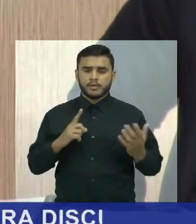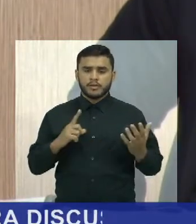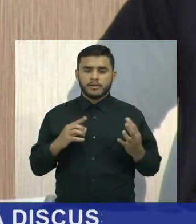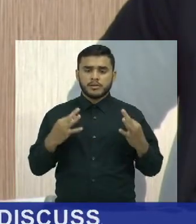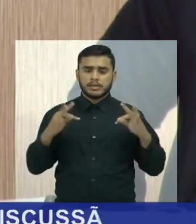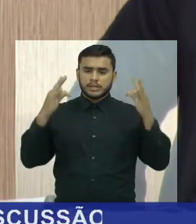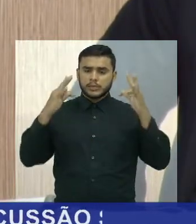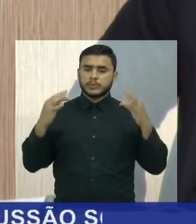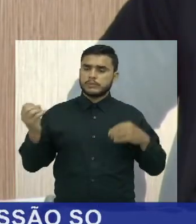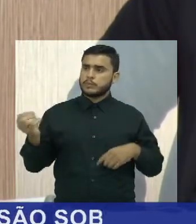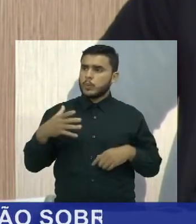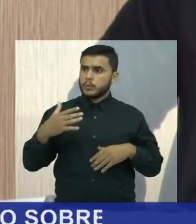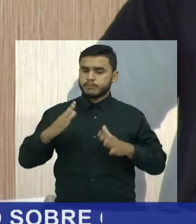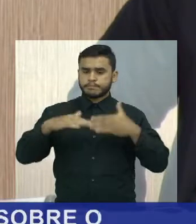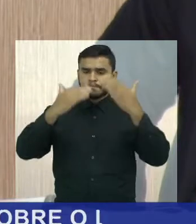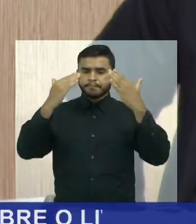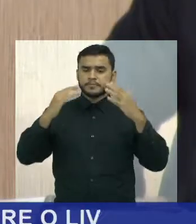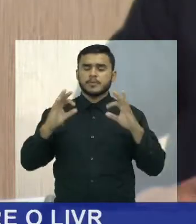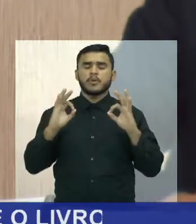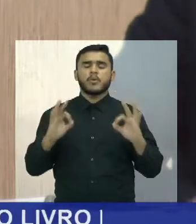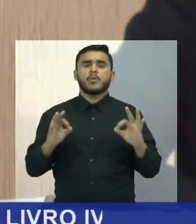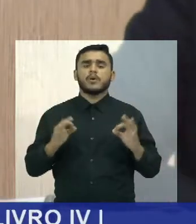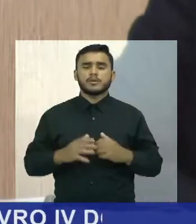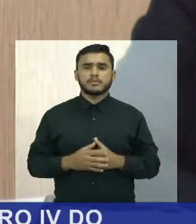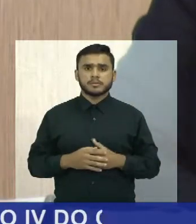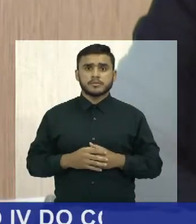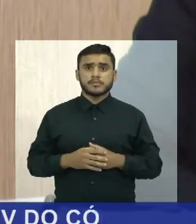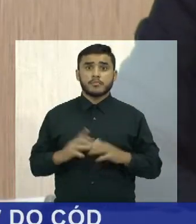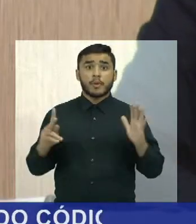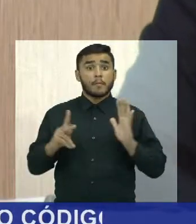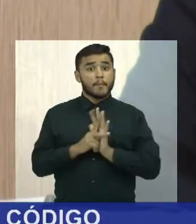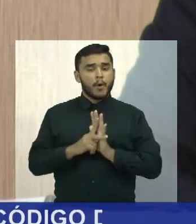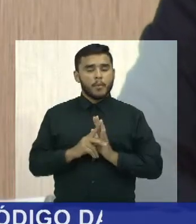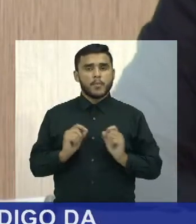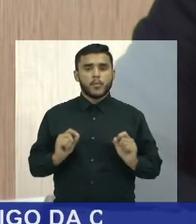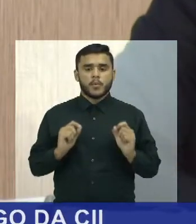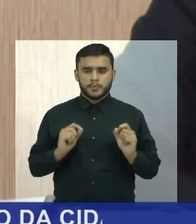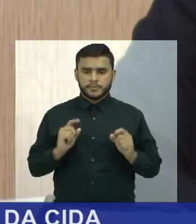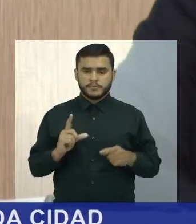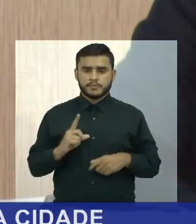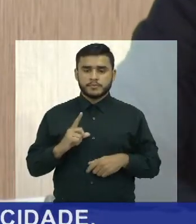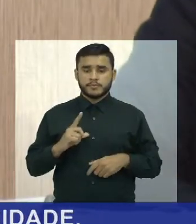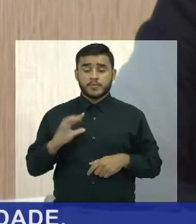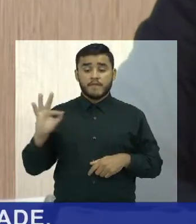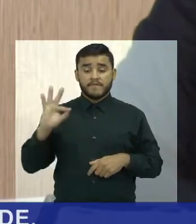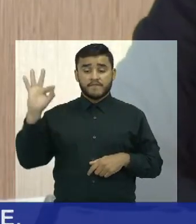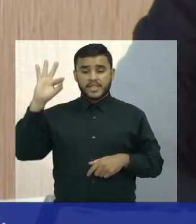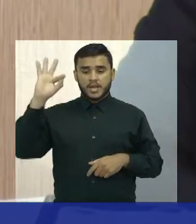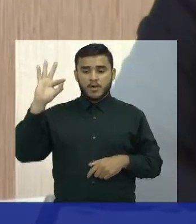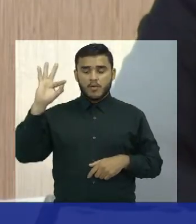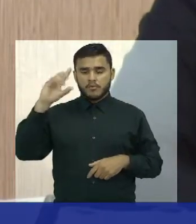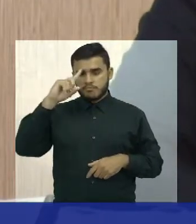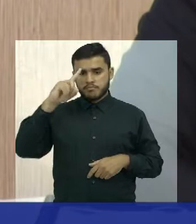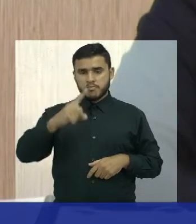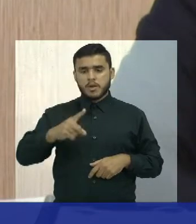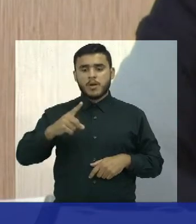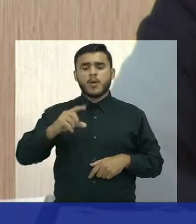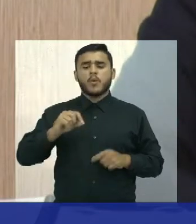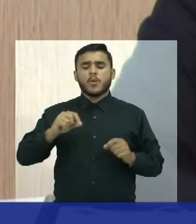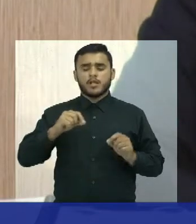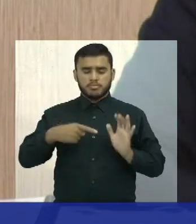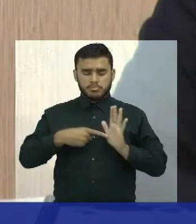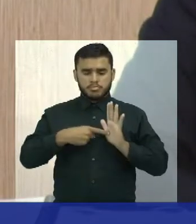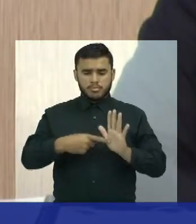mais avançados, na verdade, o próprio decreto federal, ele fala nesse tipo